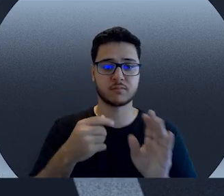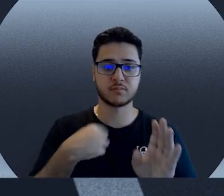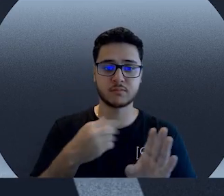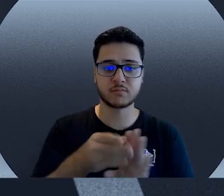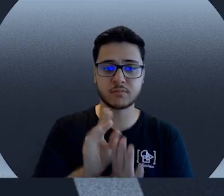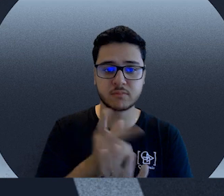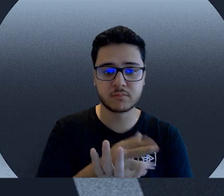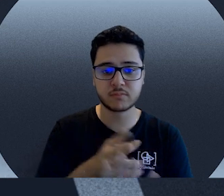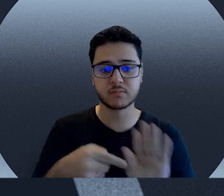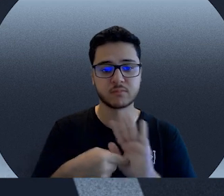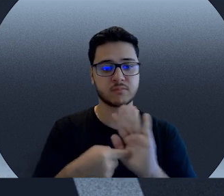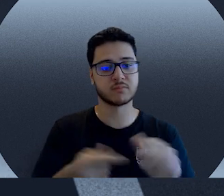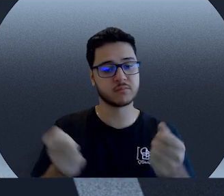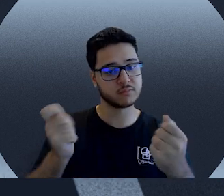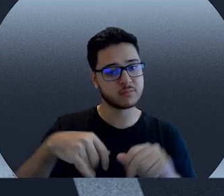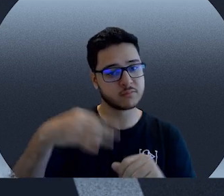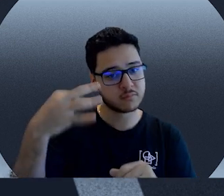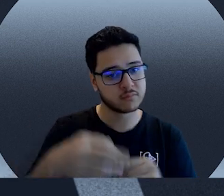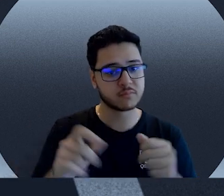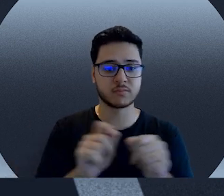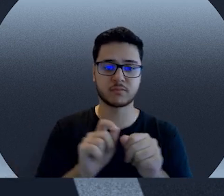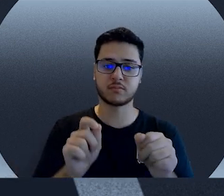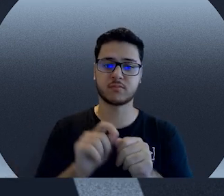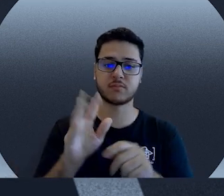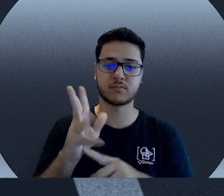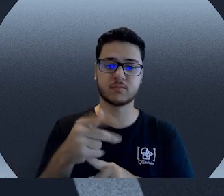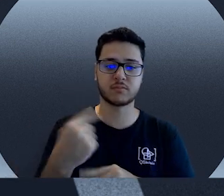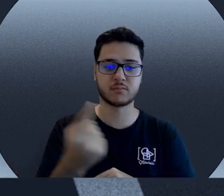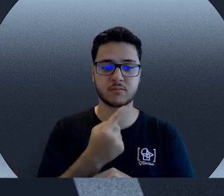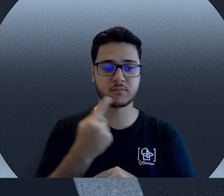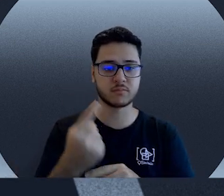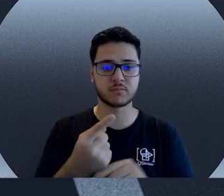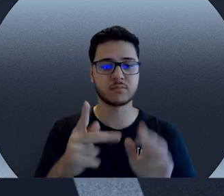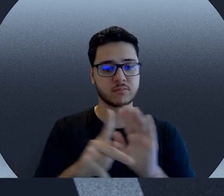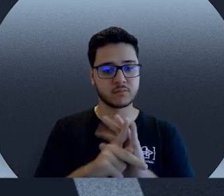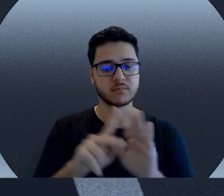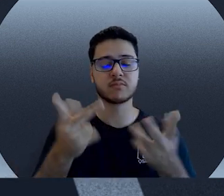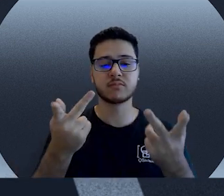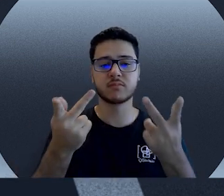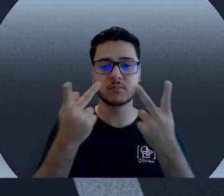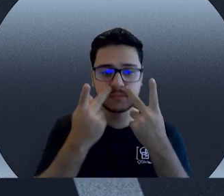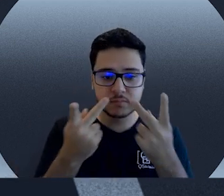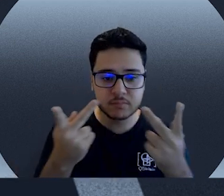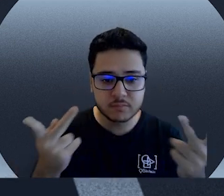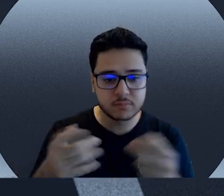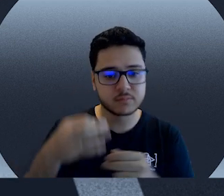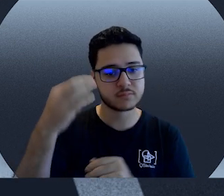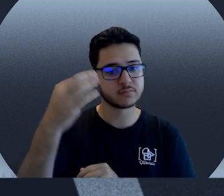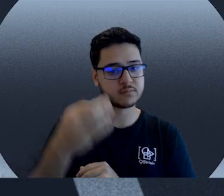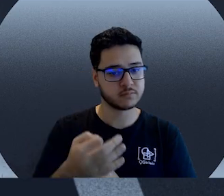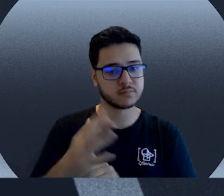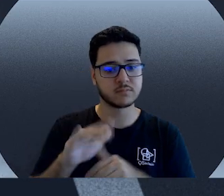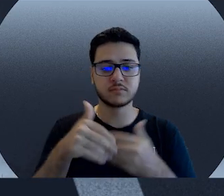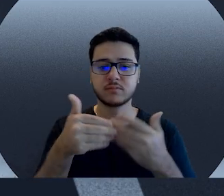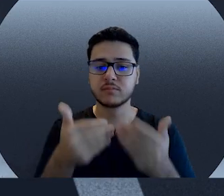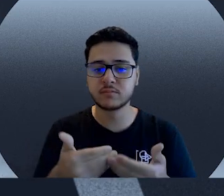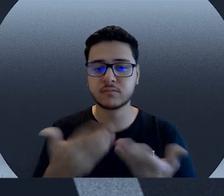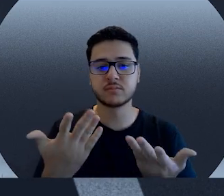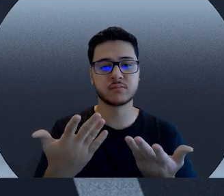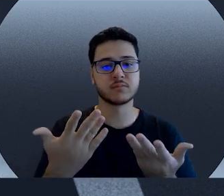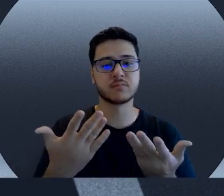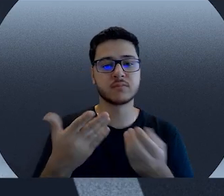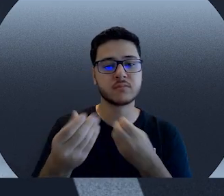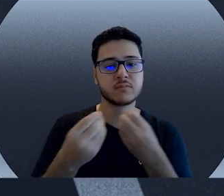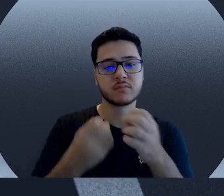dicas nas obras que a gente deu uma revisitada, né? Então, como que ela cria, né, esse